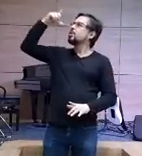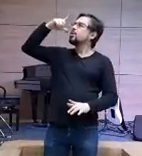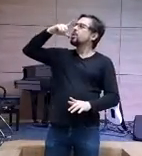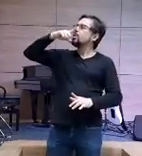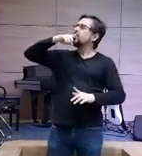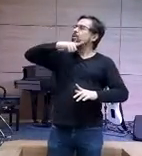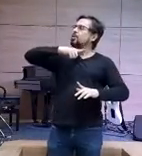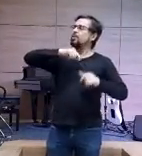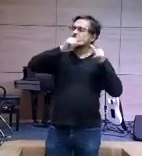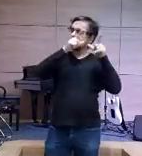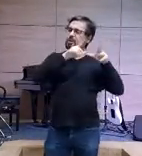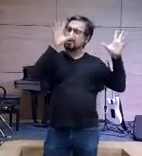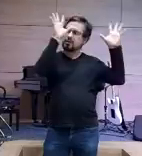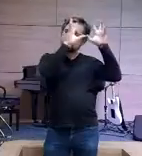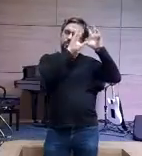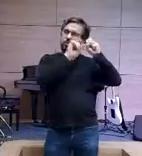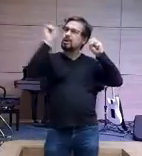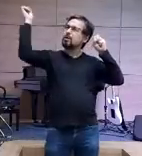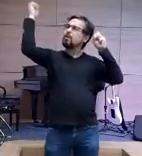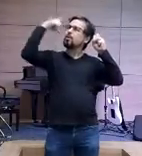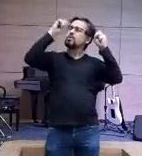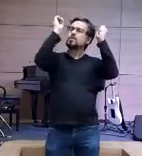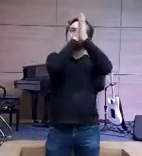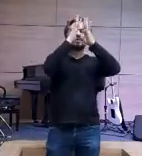na escuridão meu